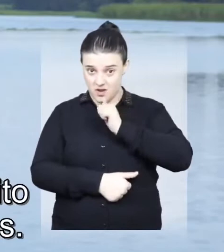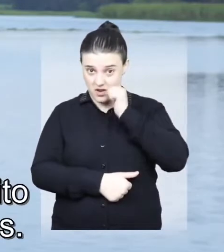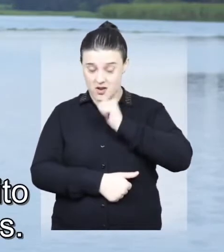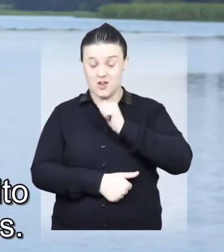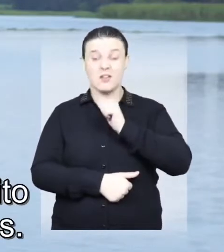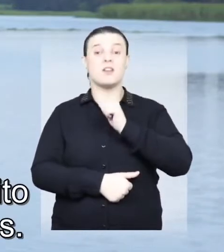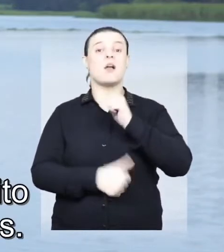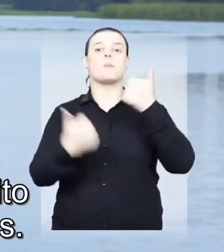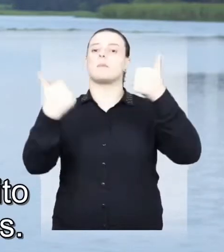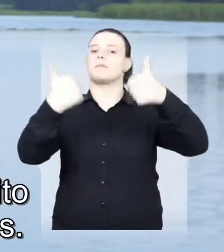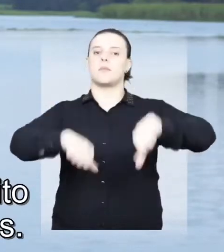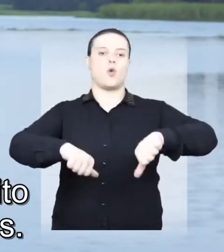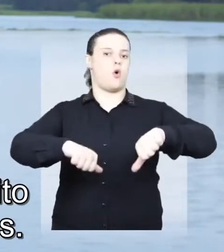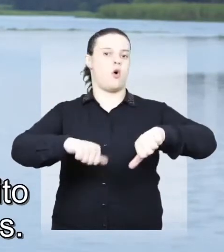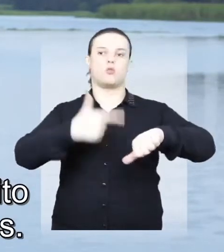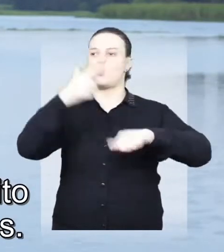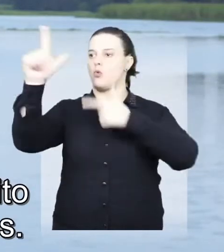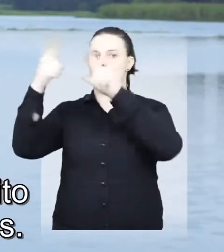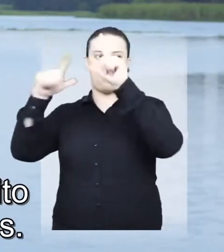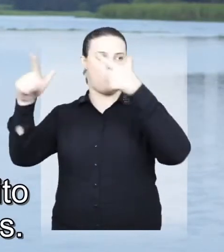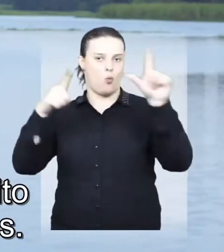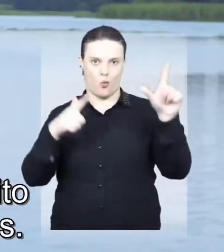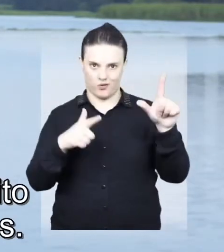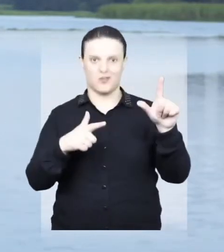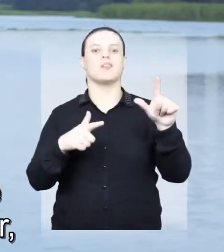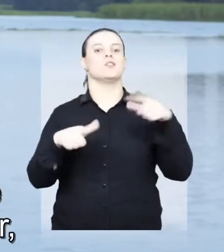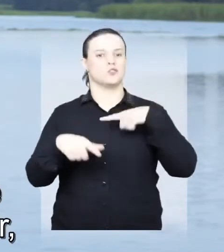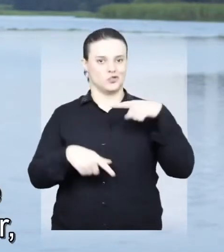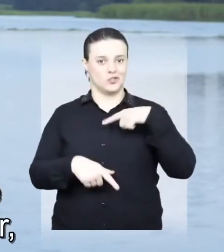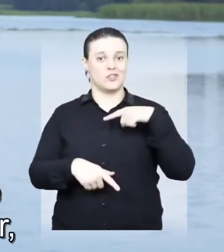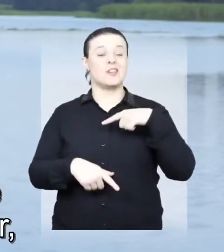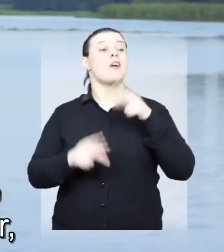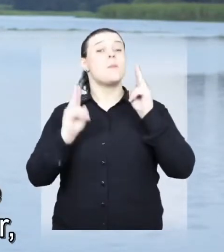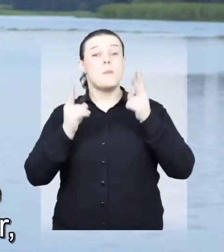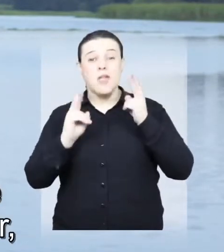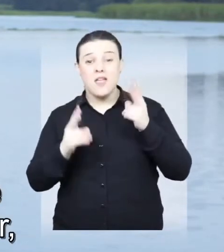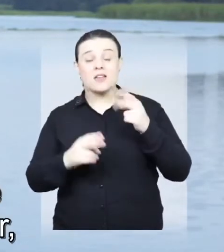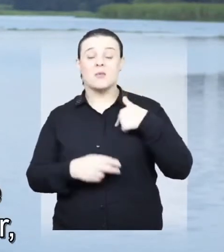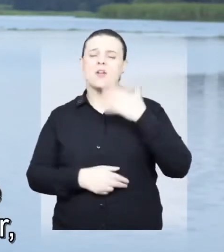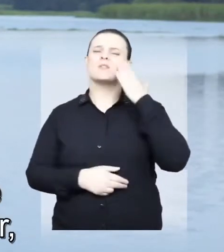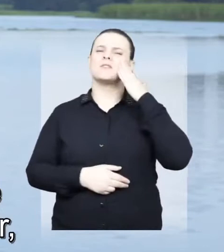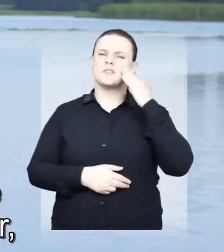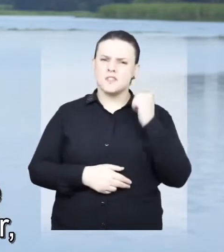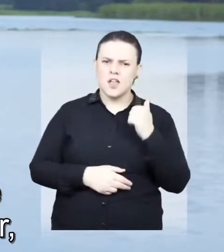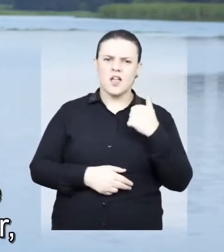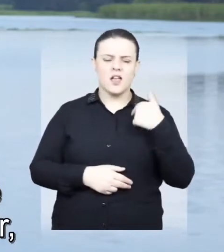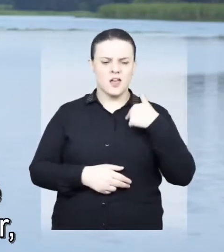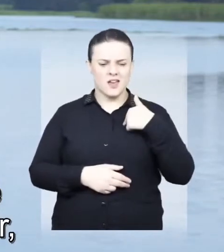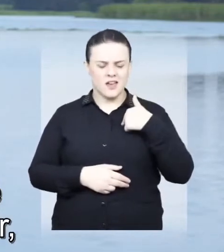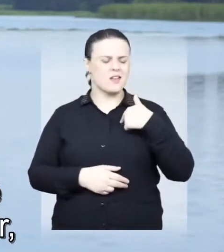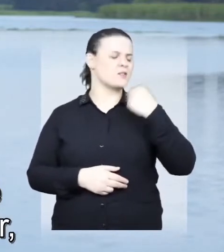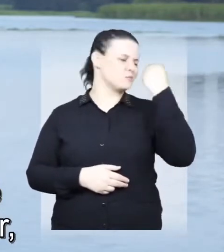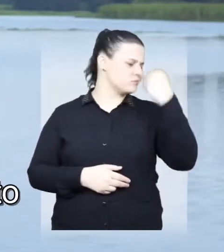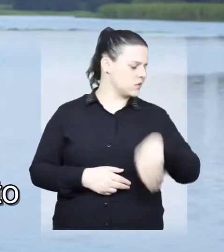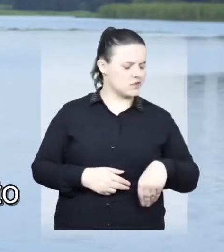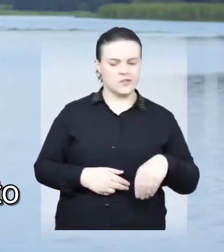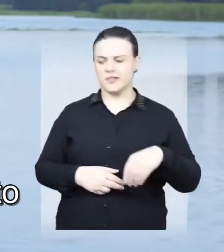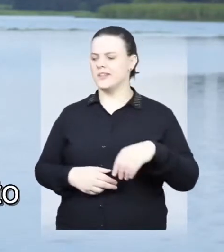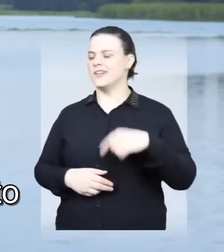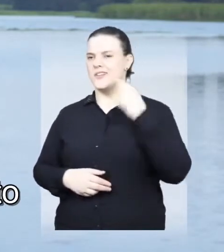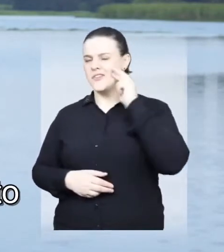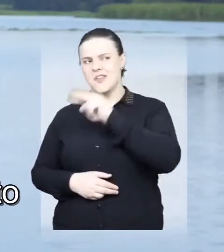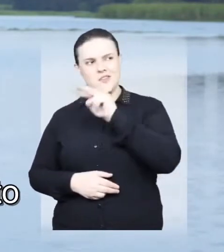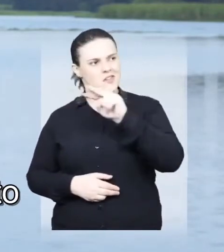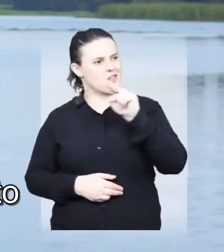feminino era muito pior do que as outras modalidades, né? Então, assim, por mais que você soubesse que é feito para desistir, por mais que